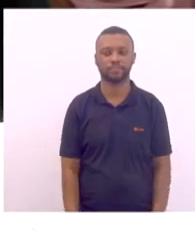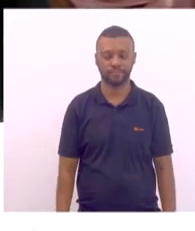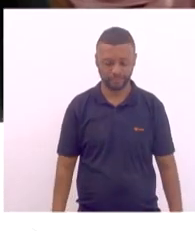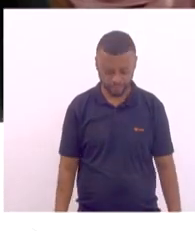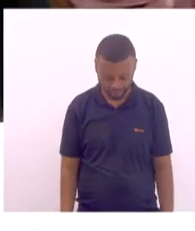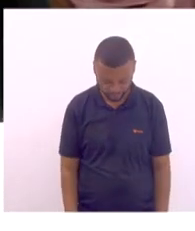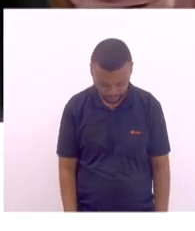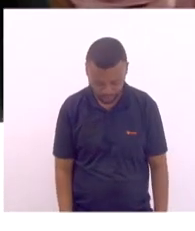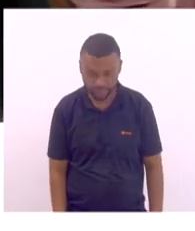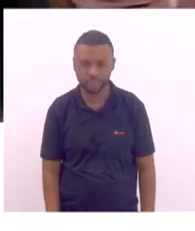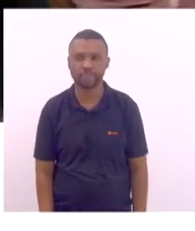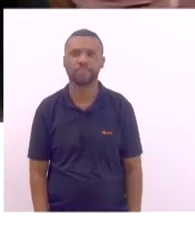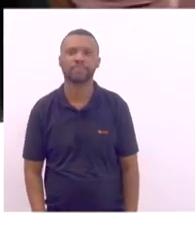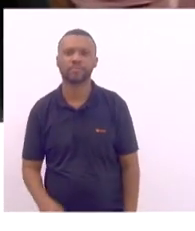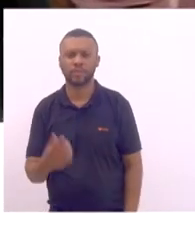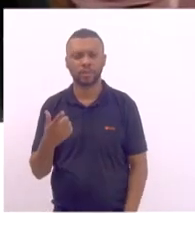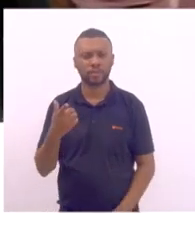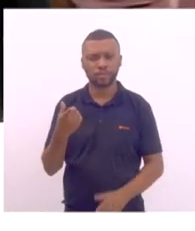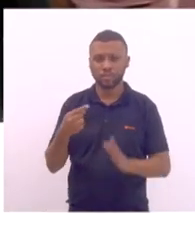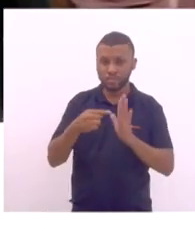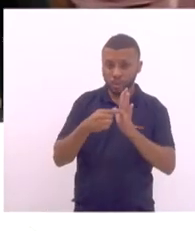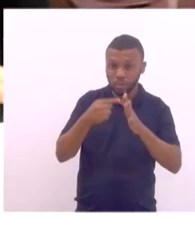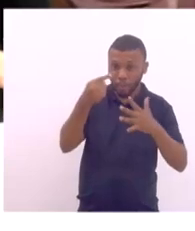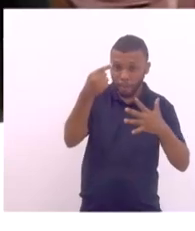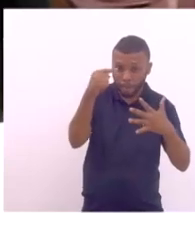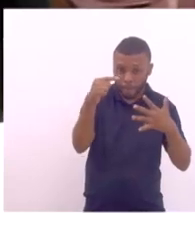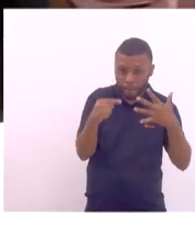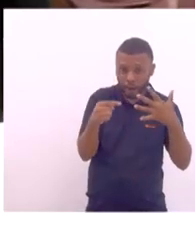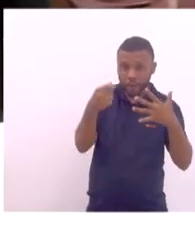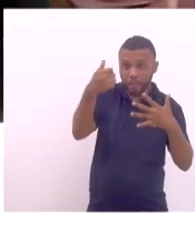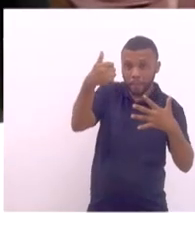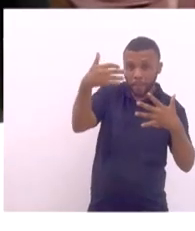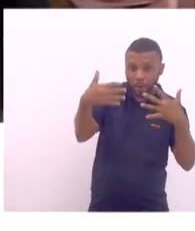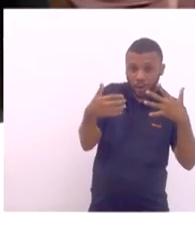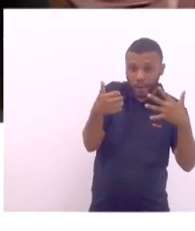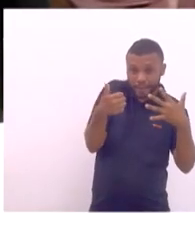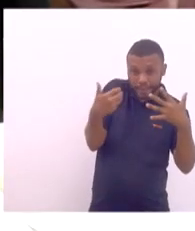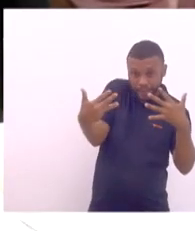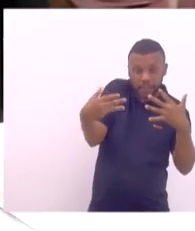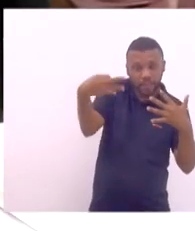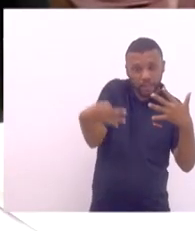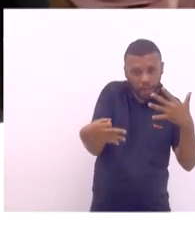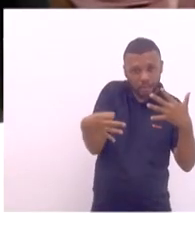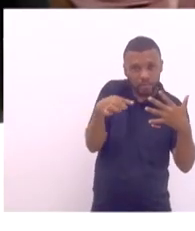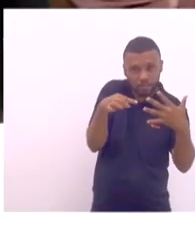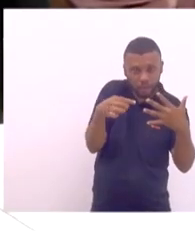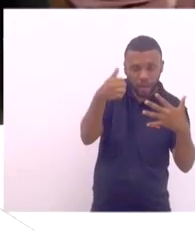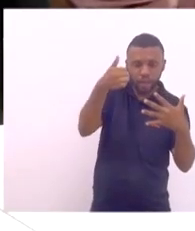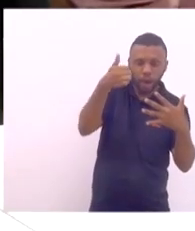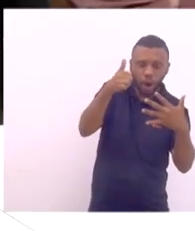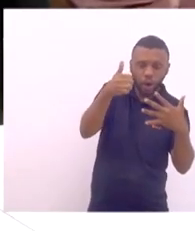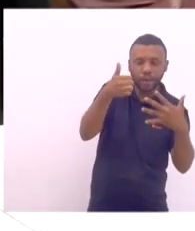controladoria, não. Não, mas nós não estamos no 13? Estamos no 13, é. Então, estou discutindo certo, o 13.